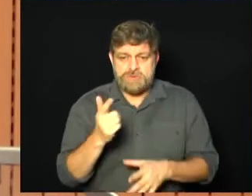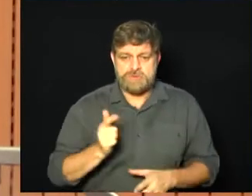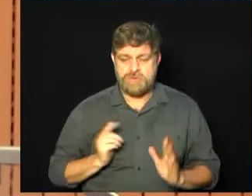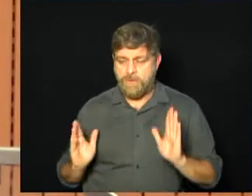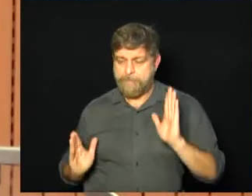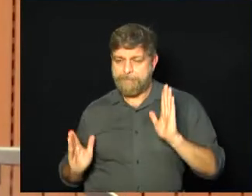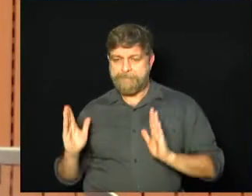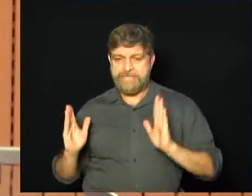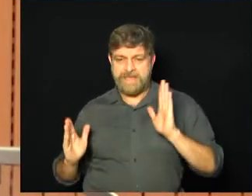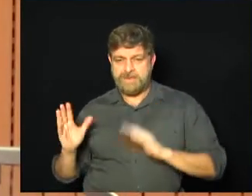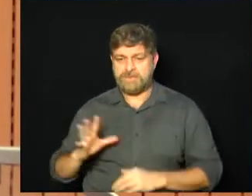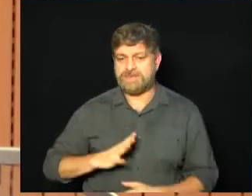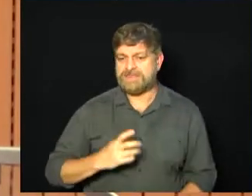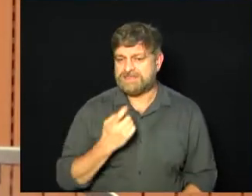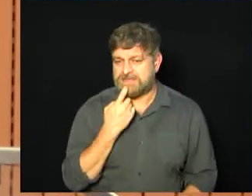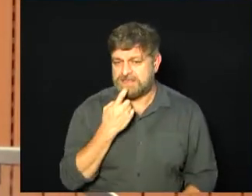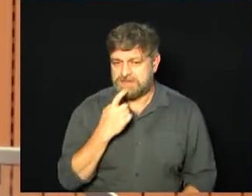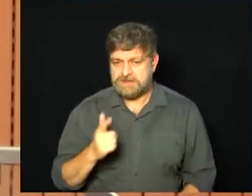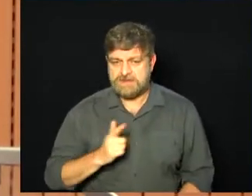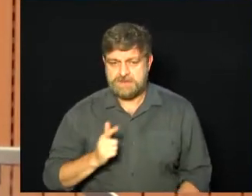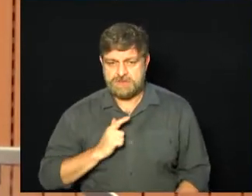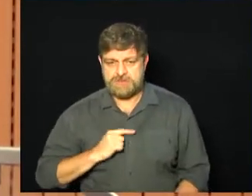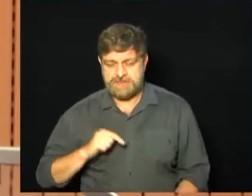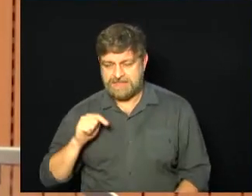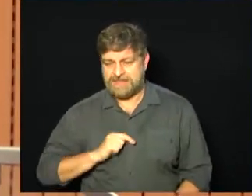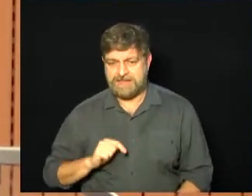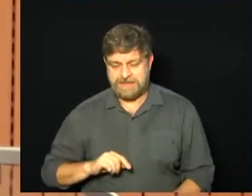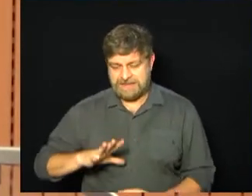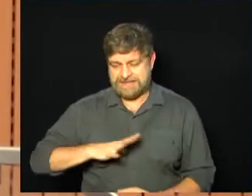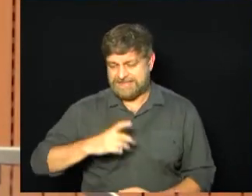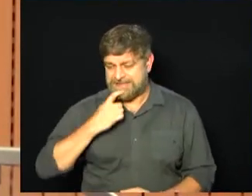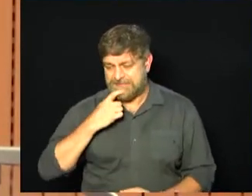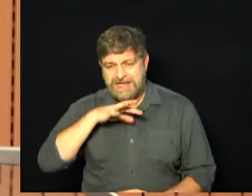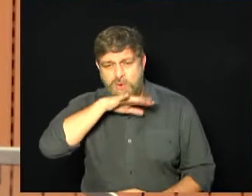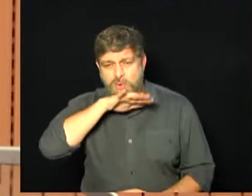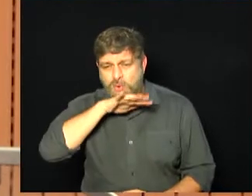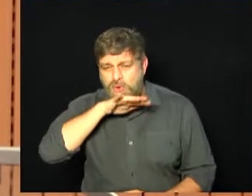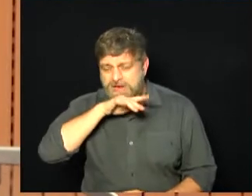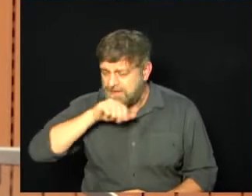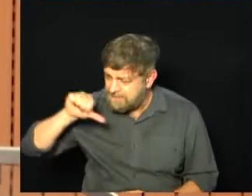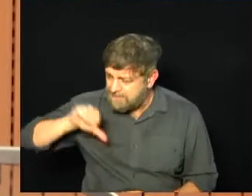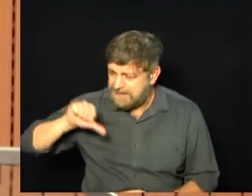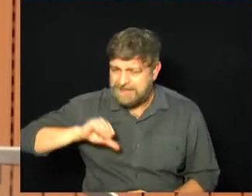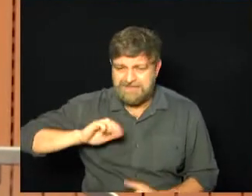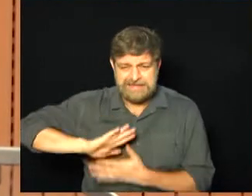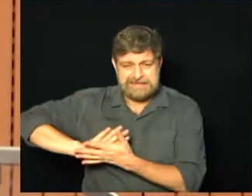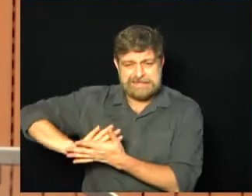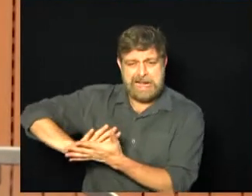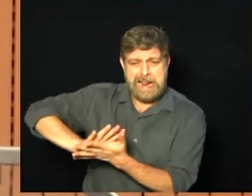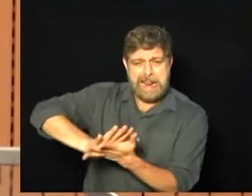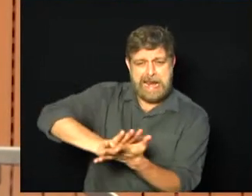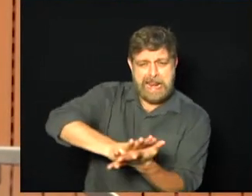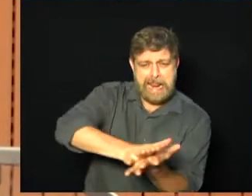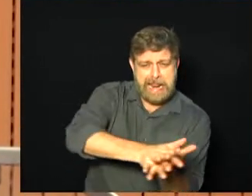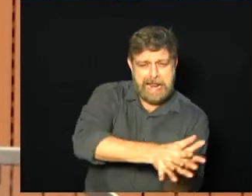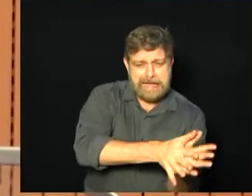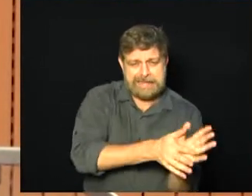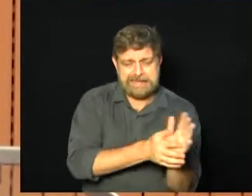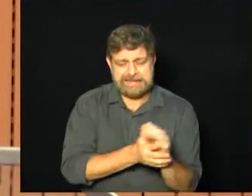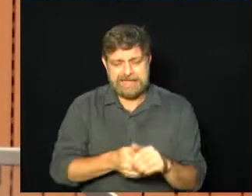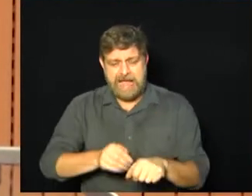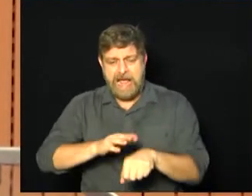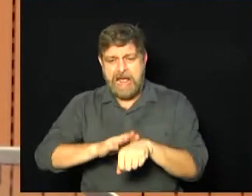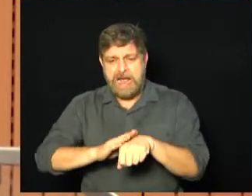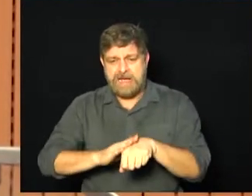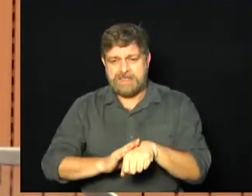período que Campinas, a Fênix, passava por um período terrível, né, que em Campinas foi assolada pela epidemia de febre